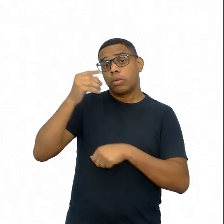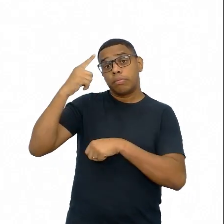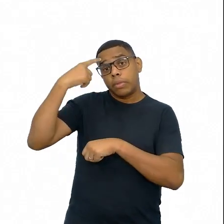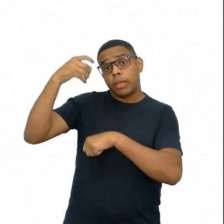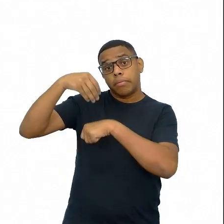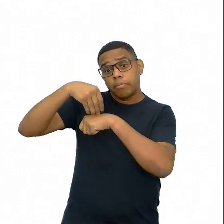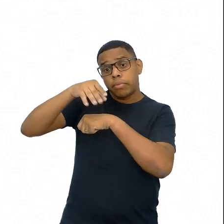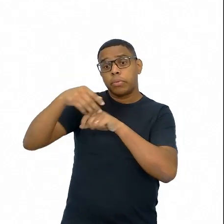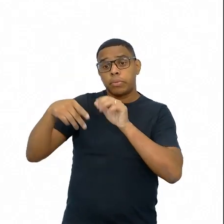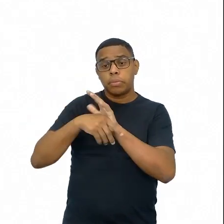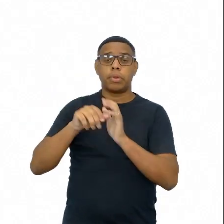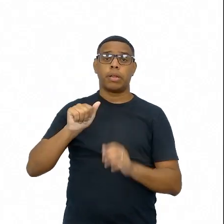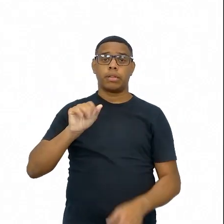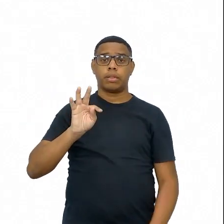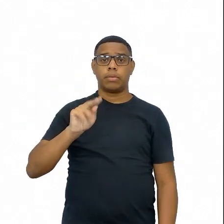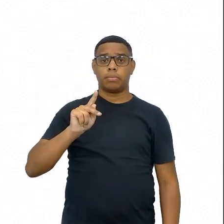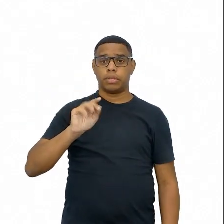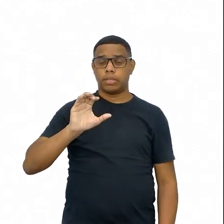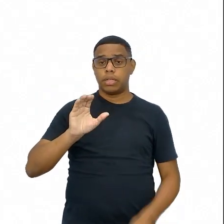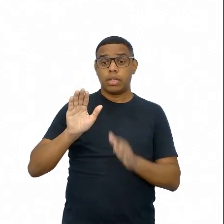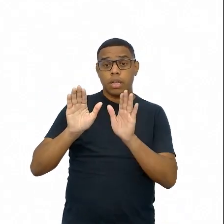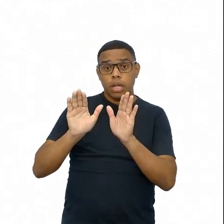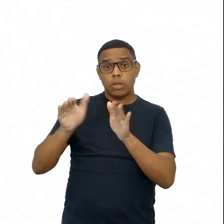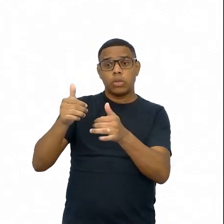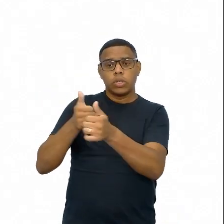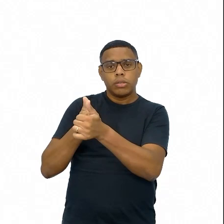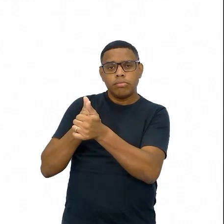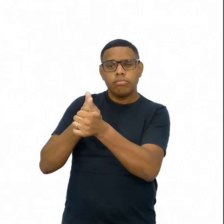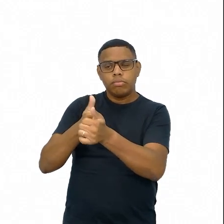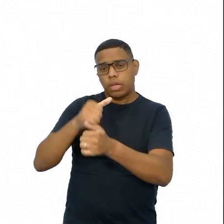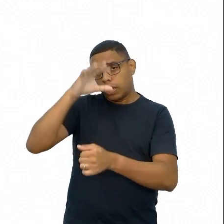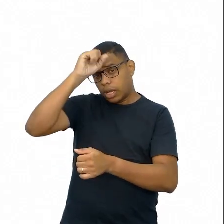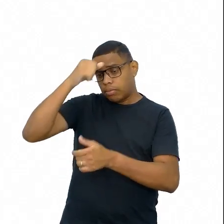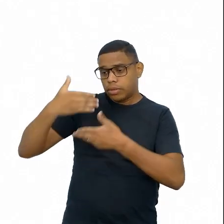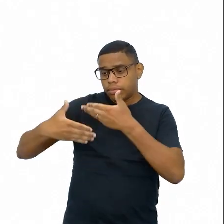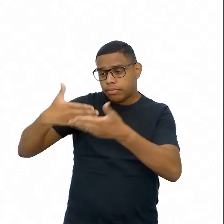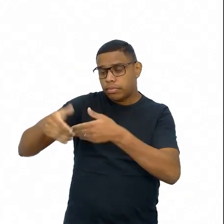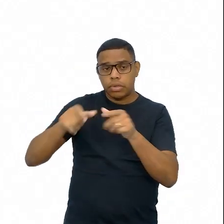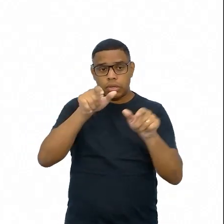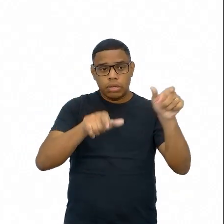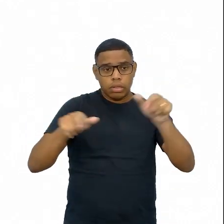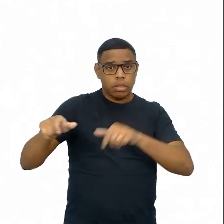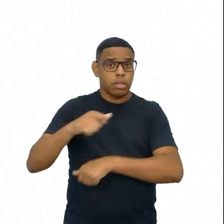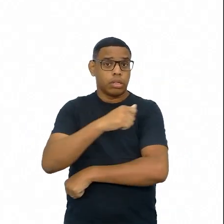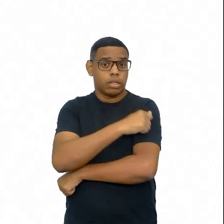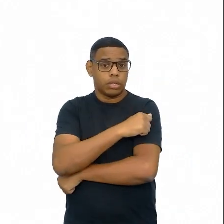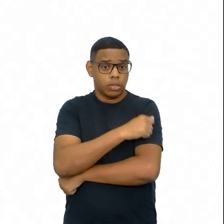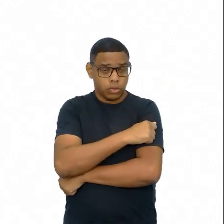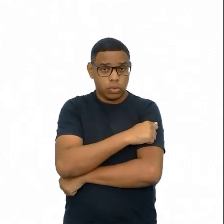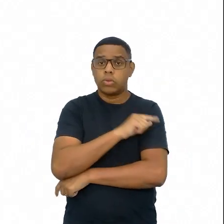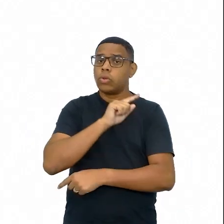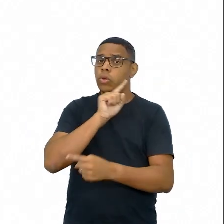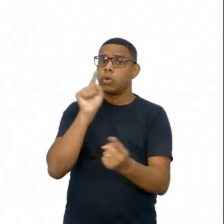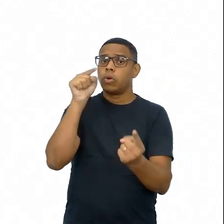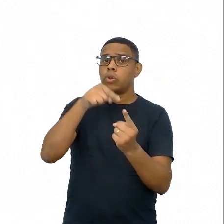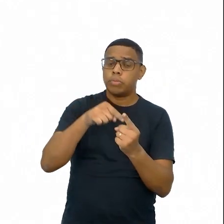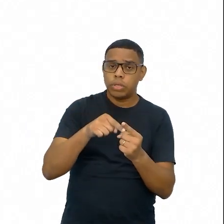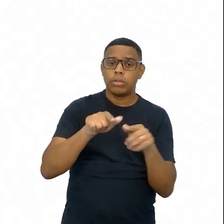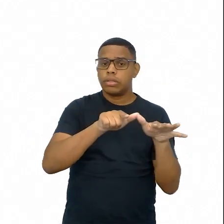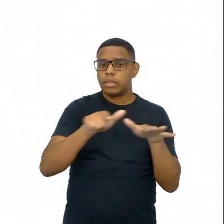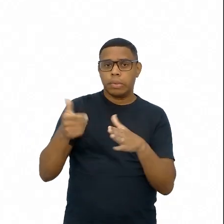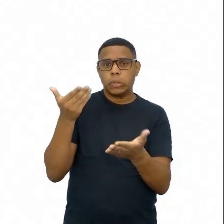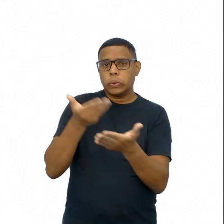para a TPC, com foco no acompanhamento das aprendizagens dos estudantes, visando aí a semana de